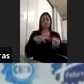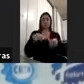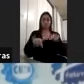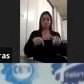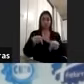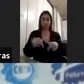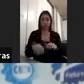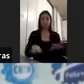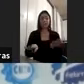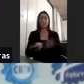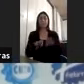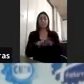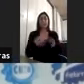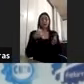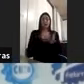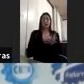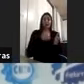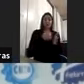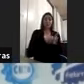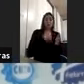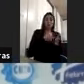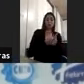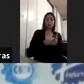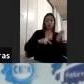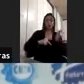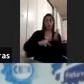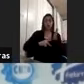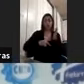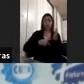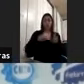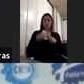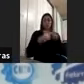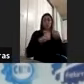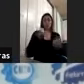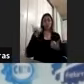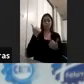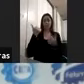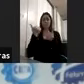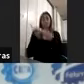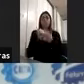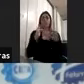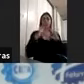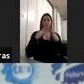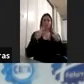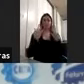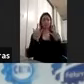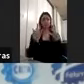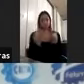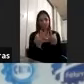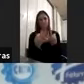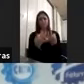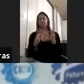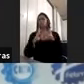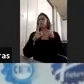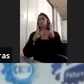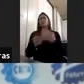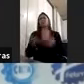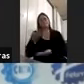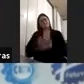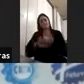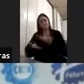forma como tudo está acontecendo muito junto, um apoio mútuo, né? Sindicato apoiando o trabalhador apoiando o